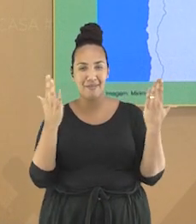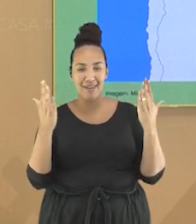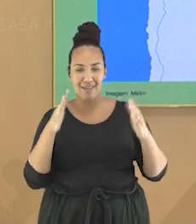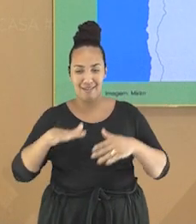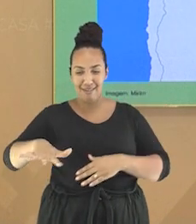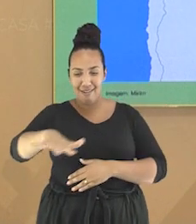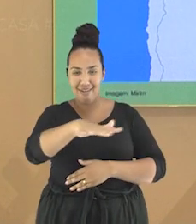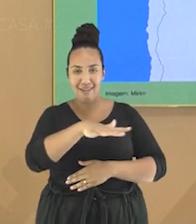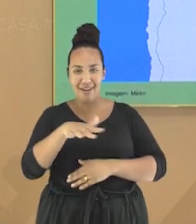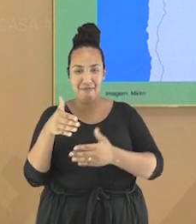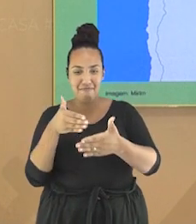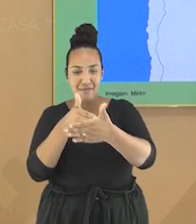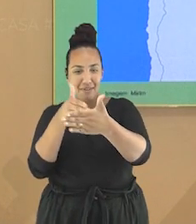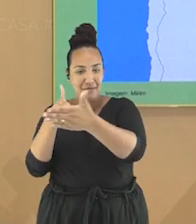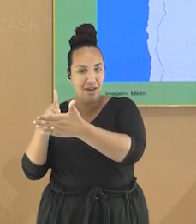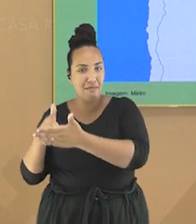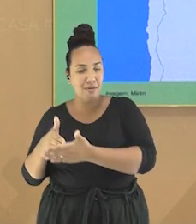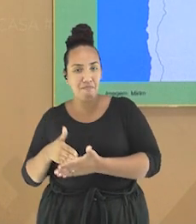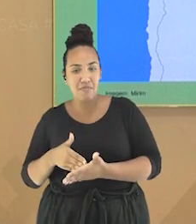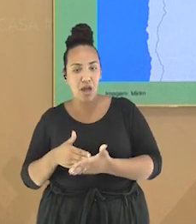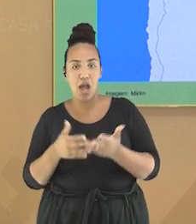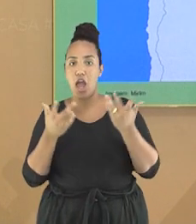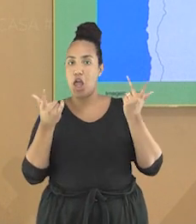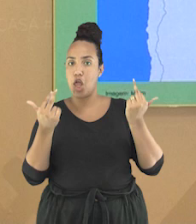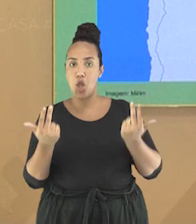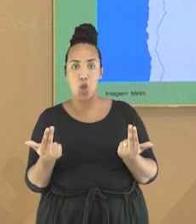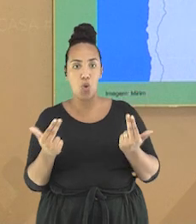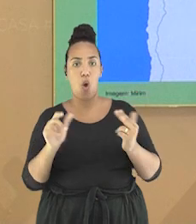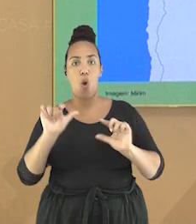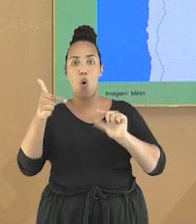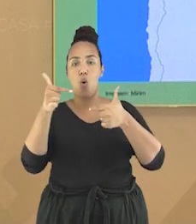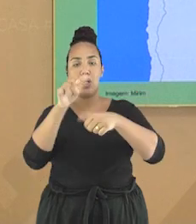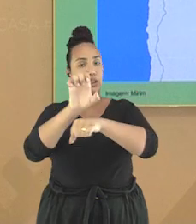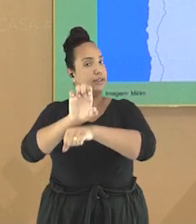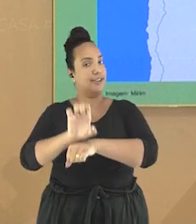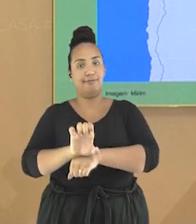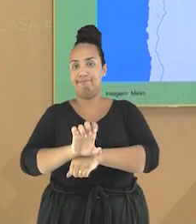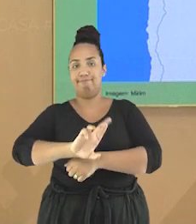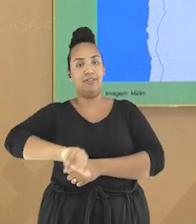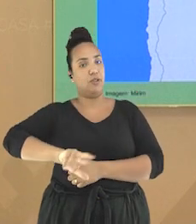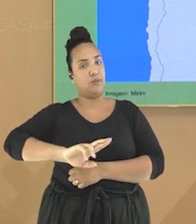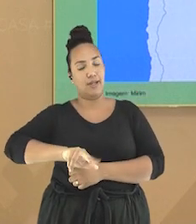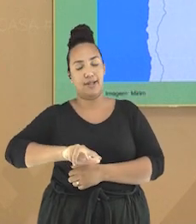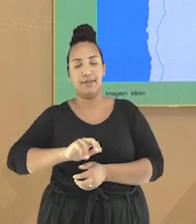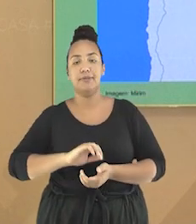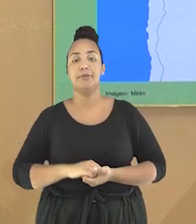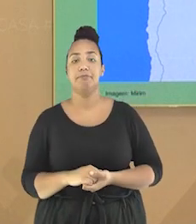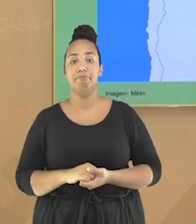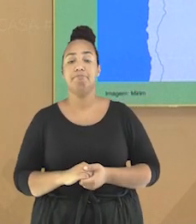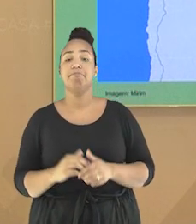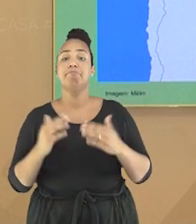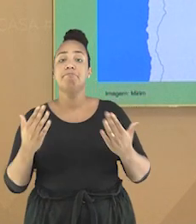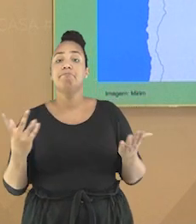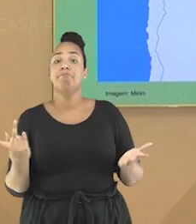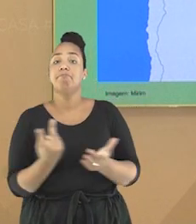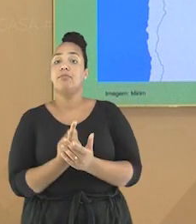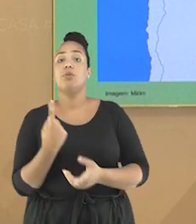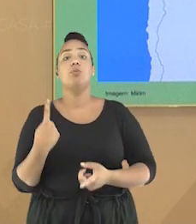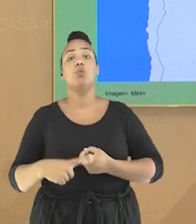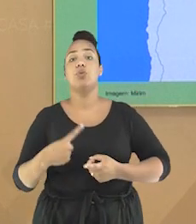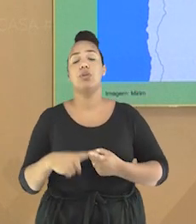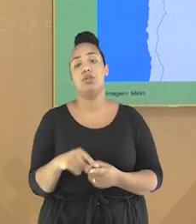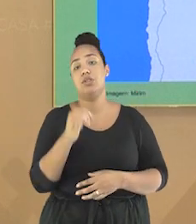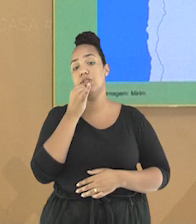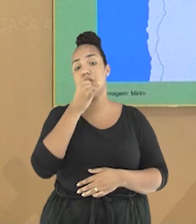dos territórios, que não são iguais às fronteiras dos estados do Brasil. Isso acontece porque